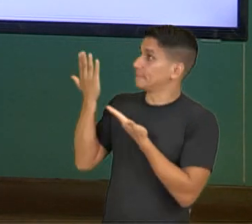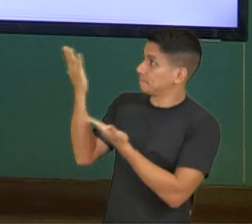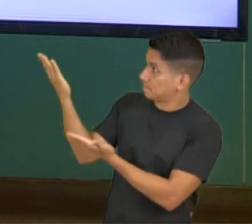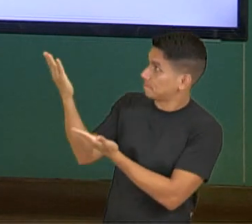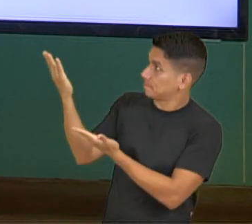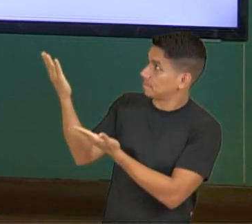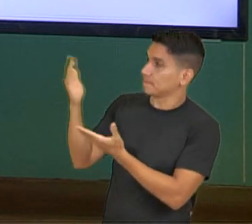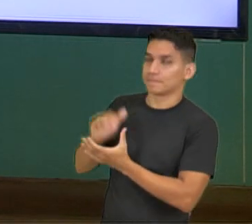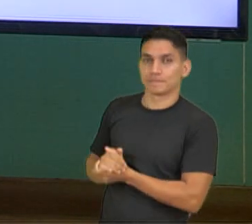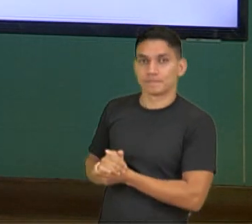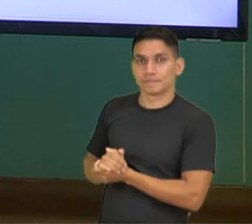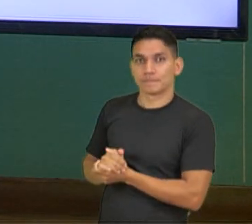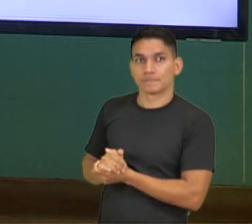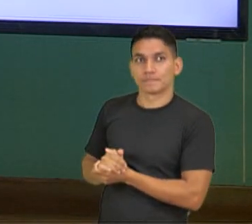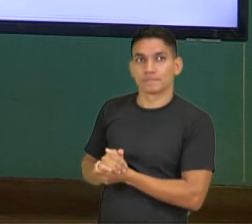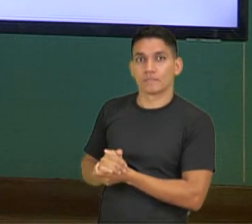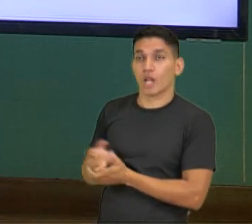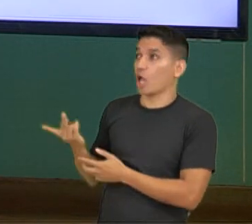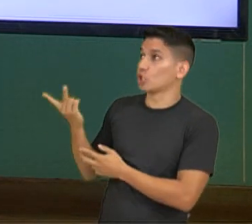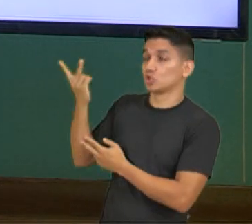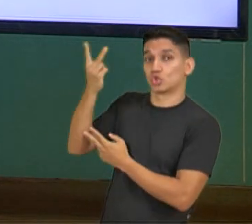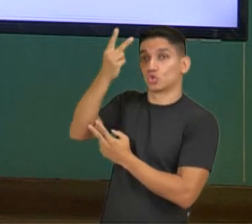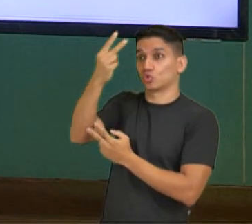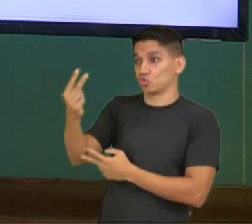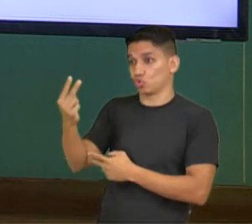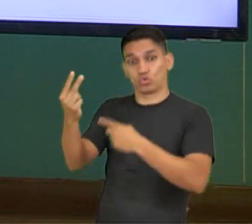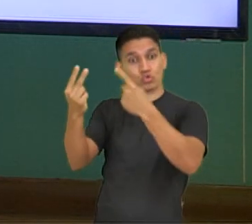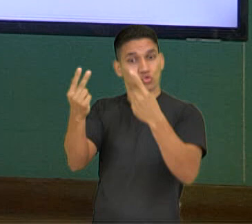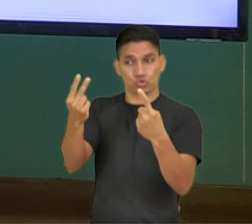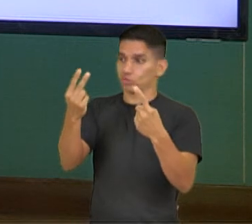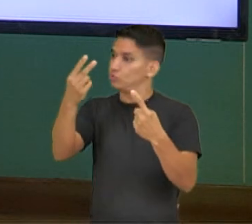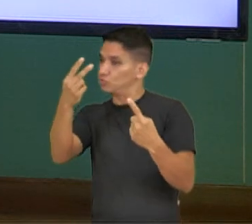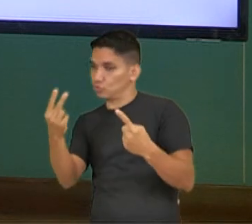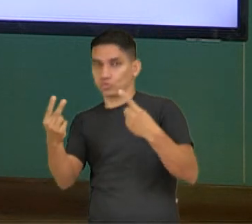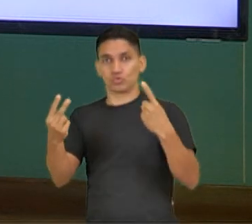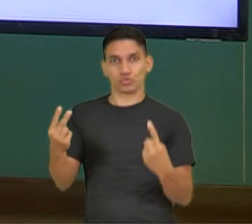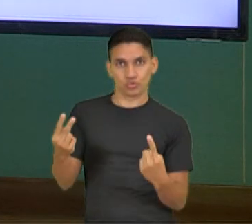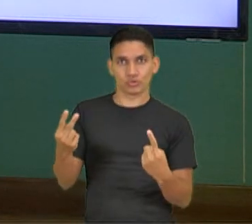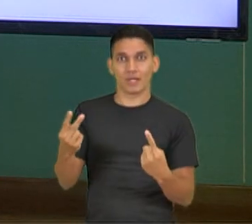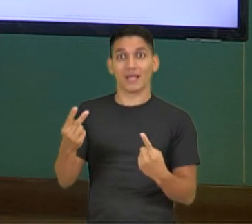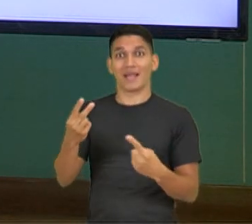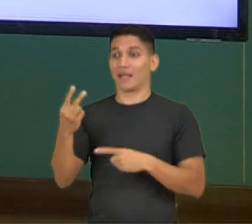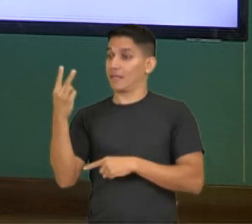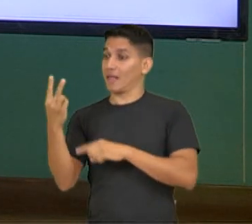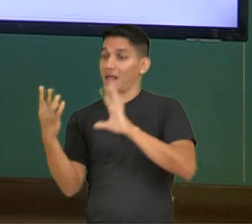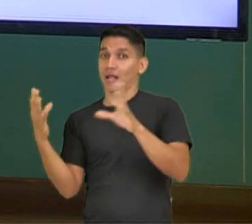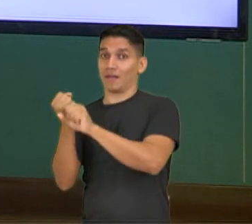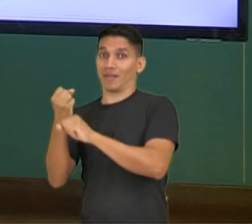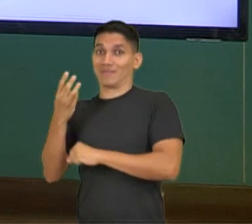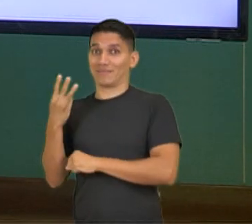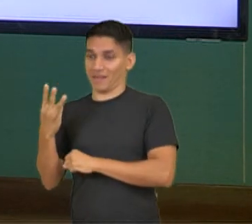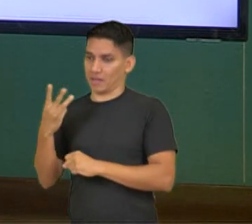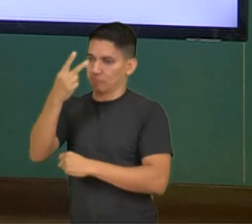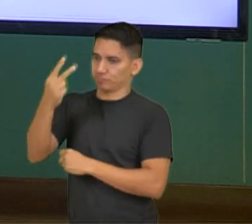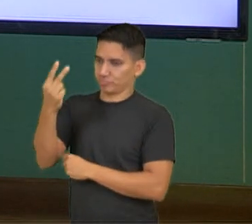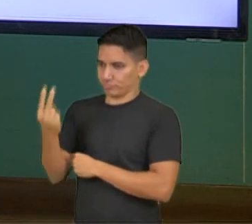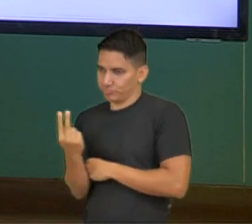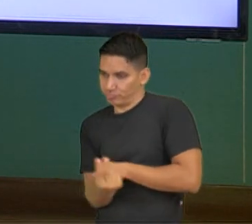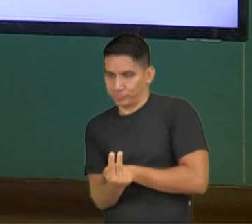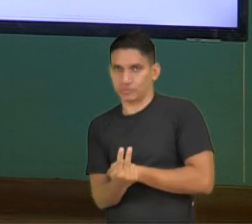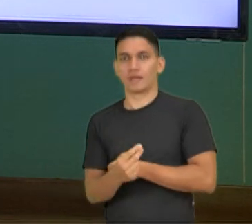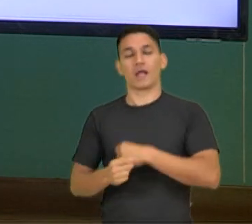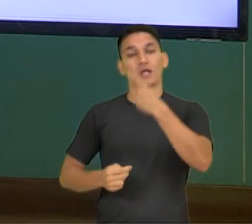aqui, observe, essas duplas ligações, essas 3 duplas ligações químicas, elas são representadas